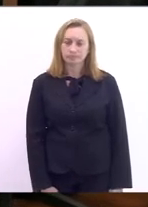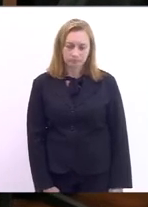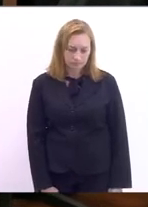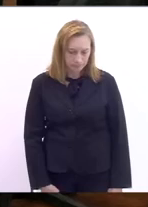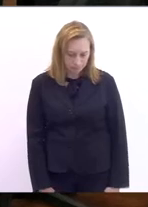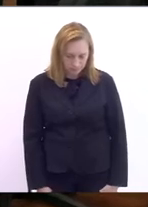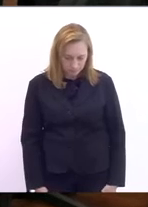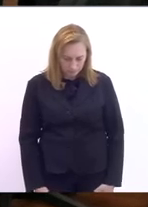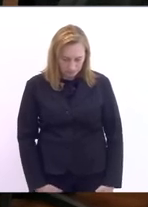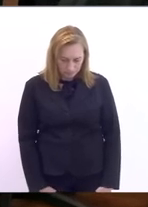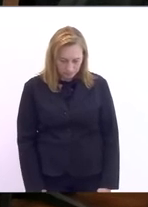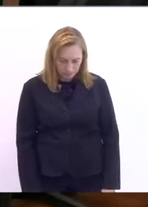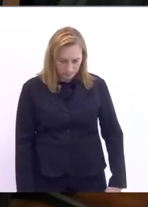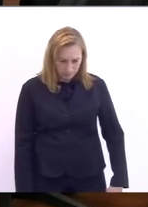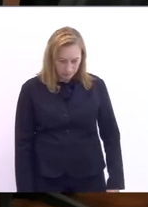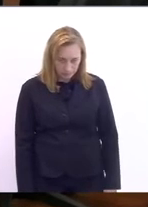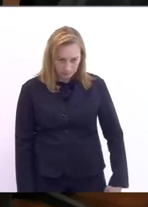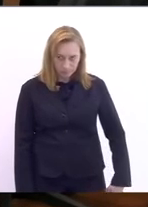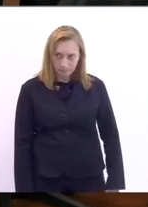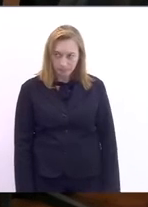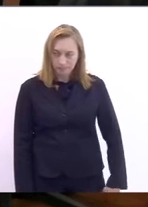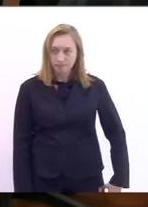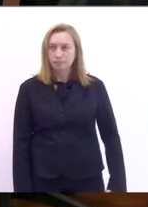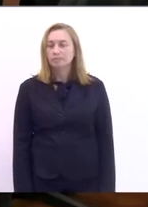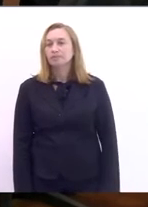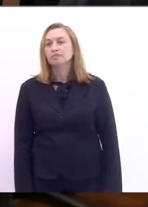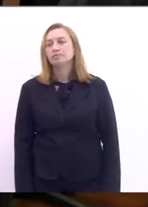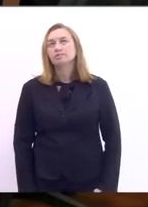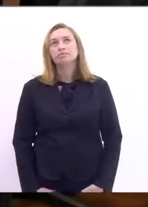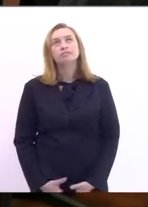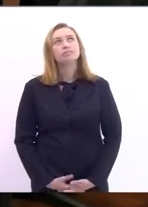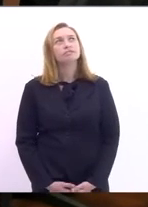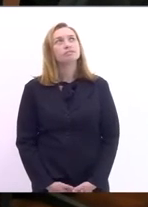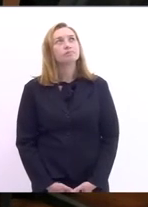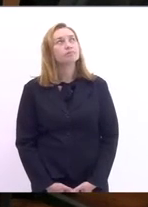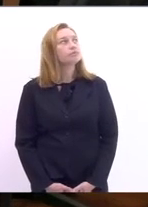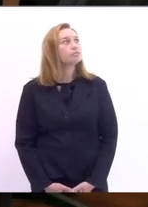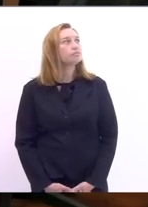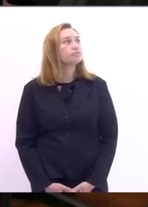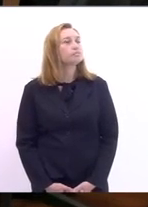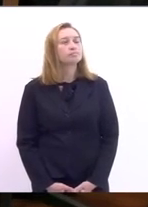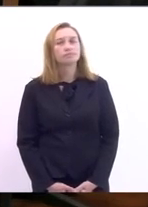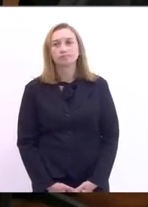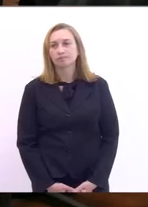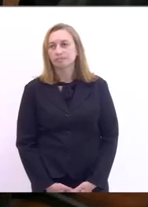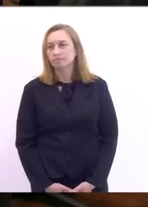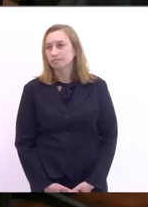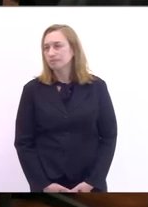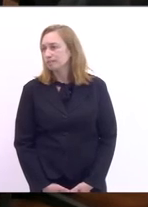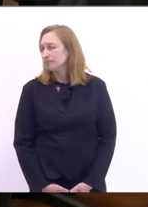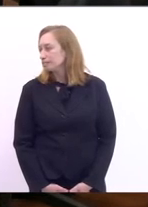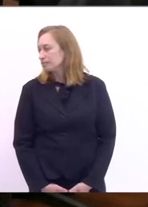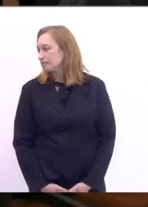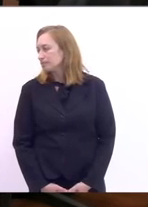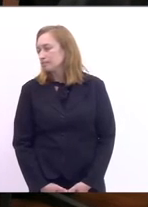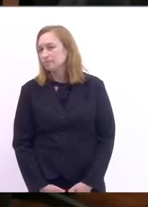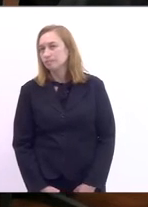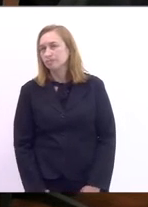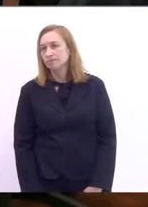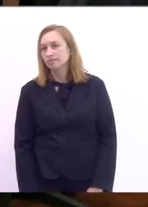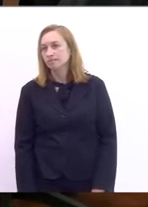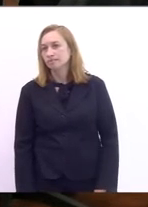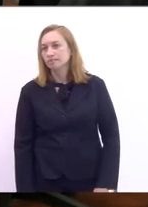dos contratos. Então tinha que ter essa previsão no pacto, porque na hora que arrebentar o